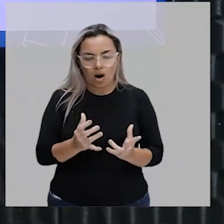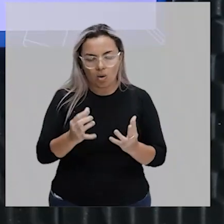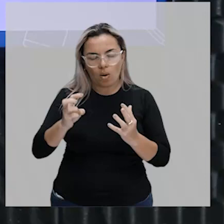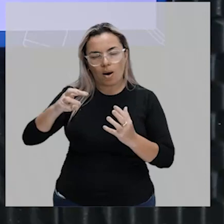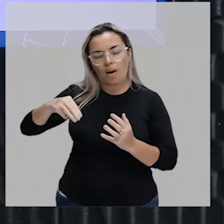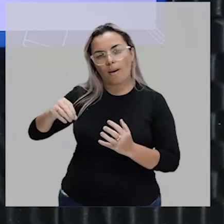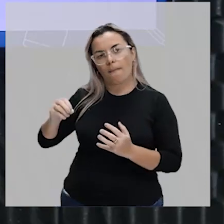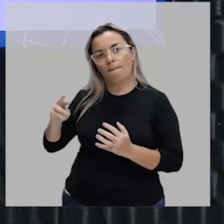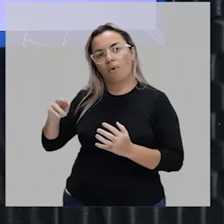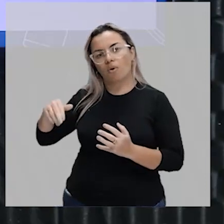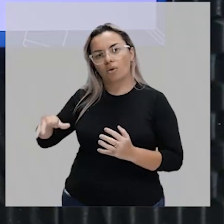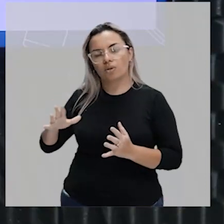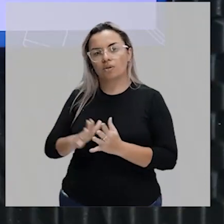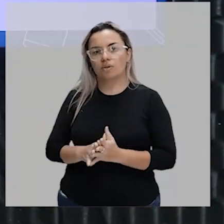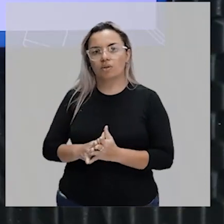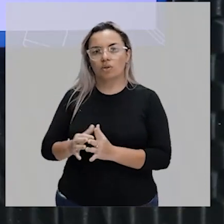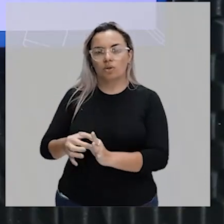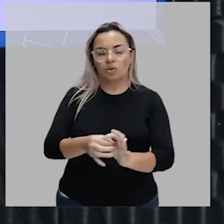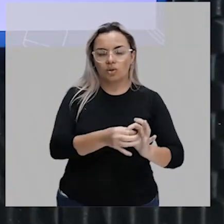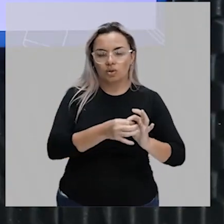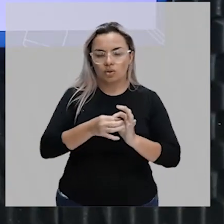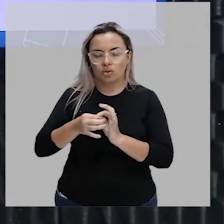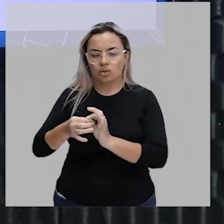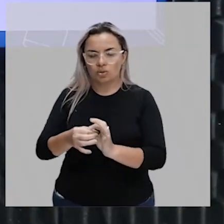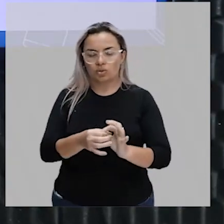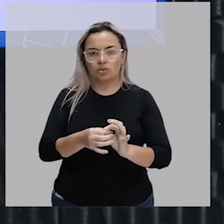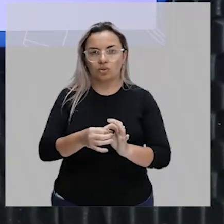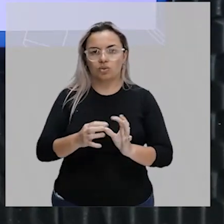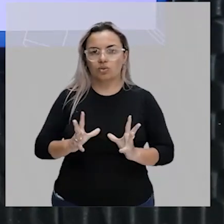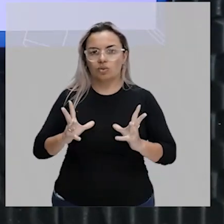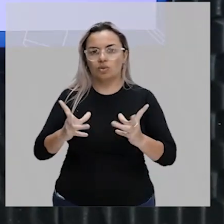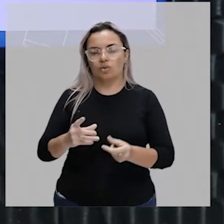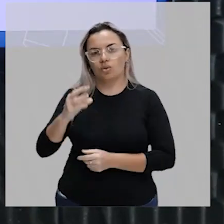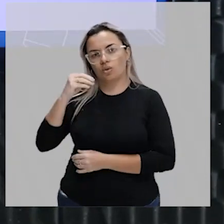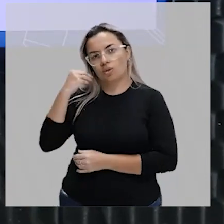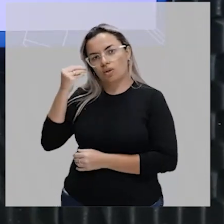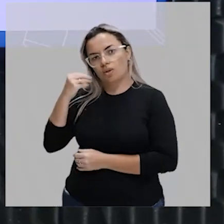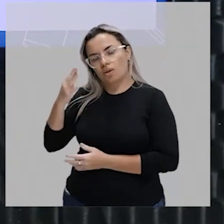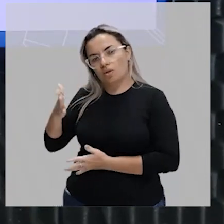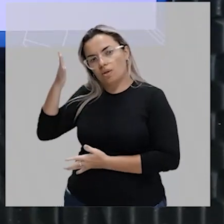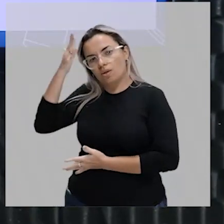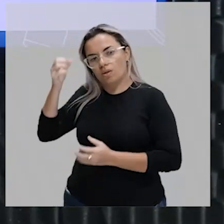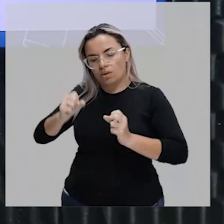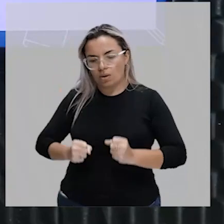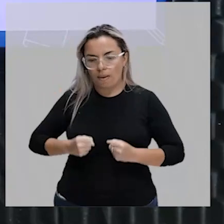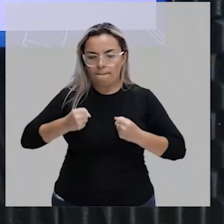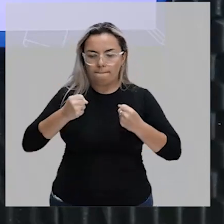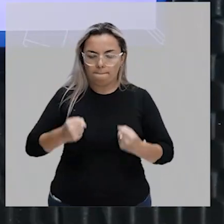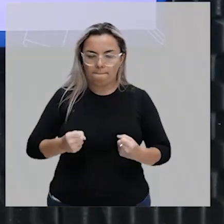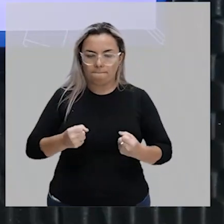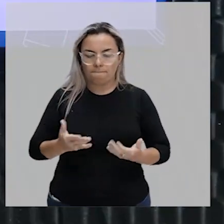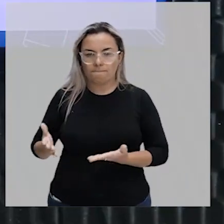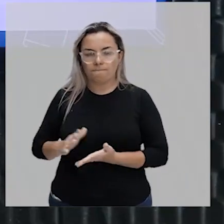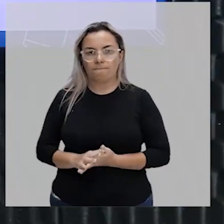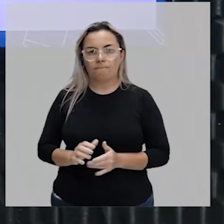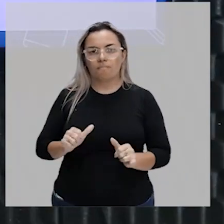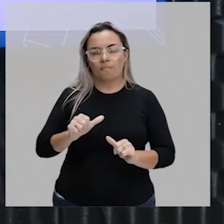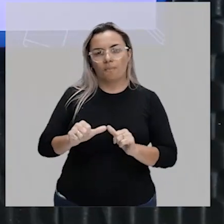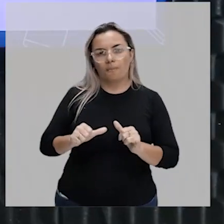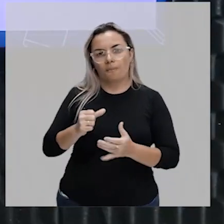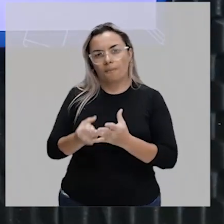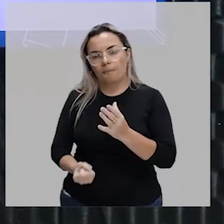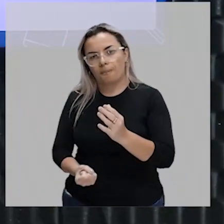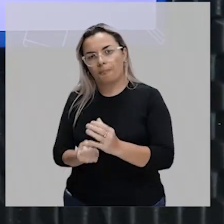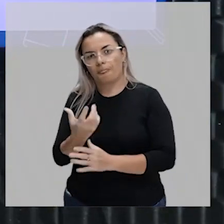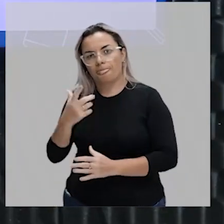essas condições no experimento para saber se poderia haver algum tipo de reação que pudessem